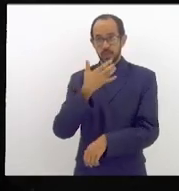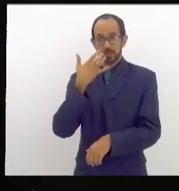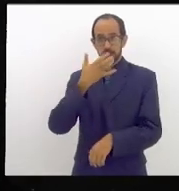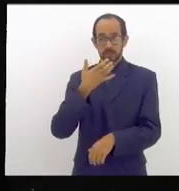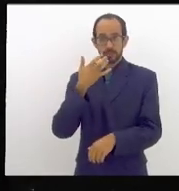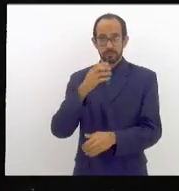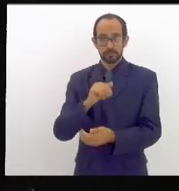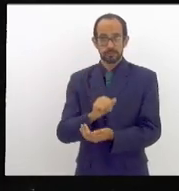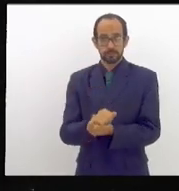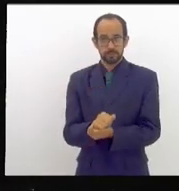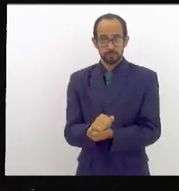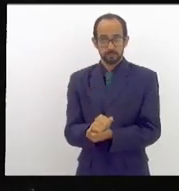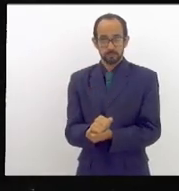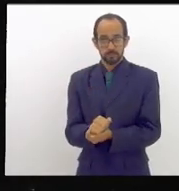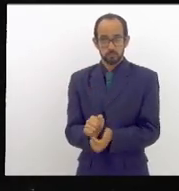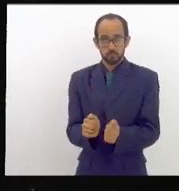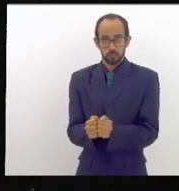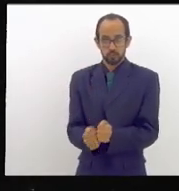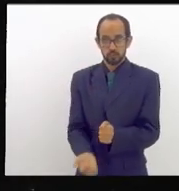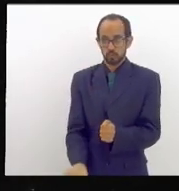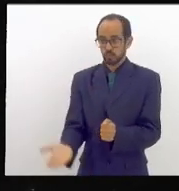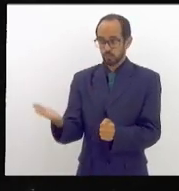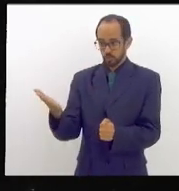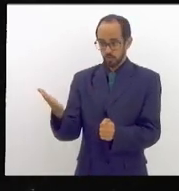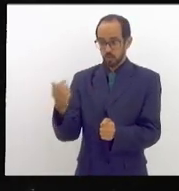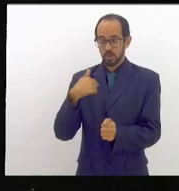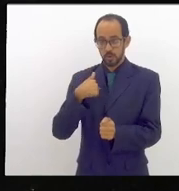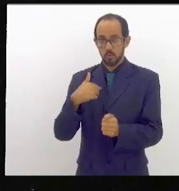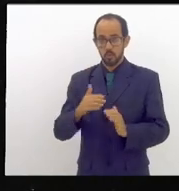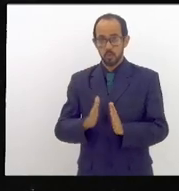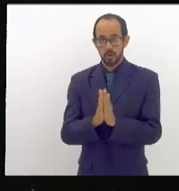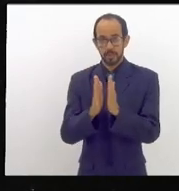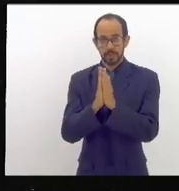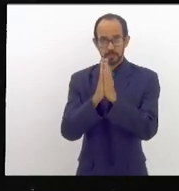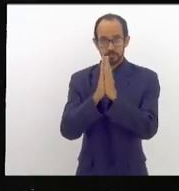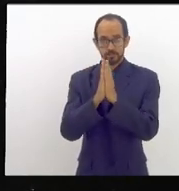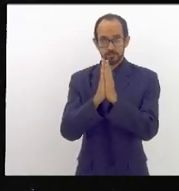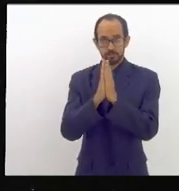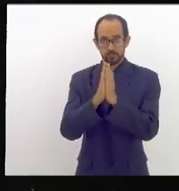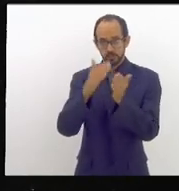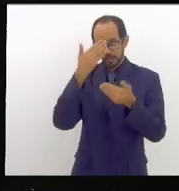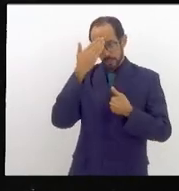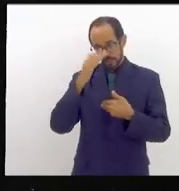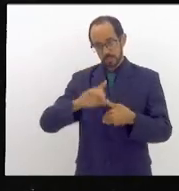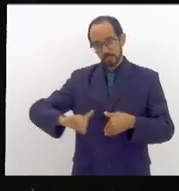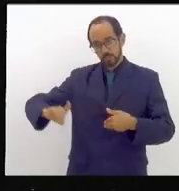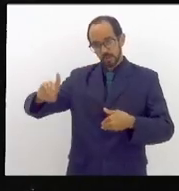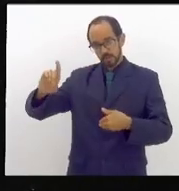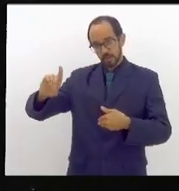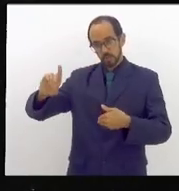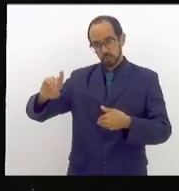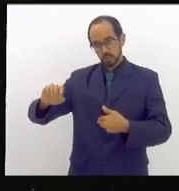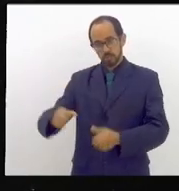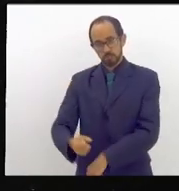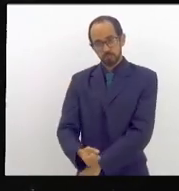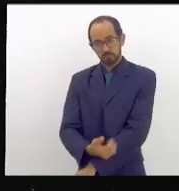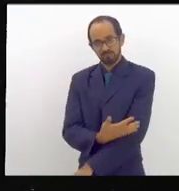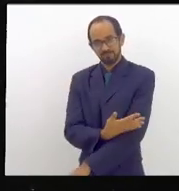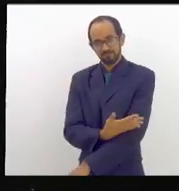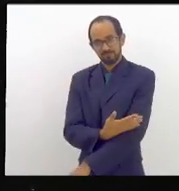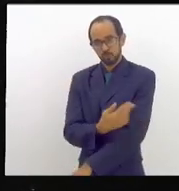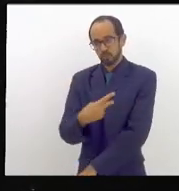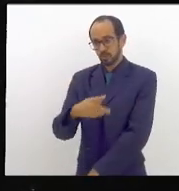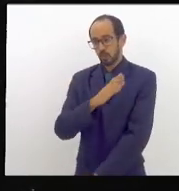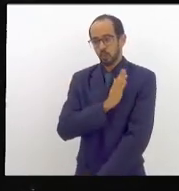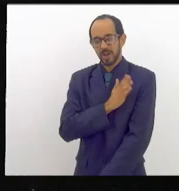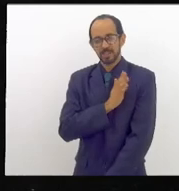com o senhor Eu orei e agradeço a Deus pela sensibilidade que o senhor tem em seu coração